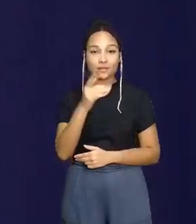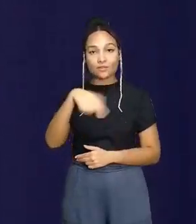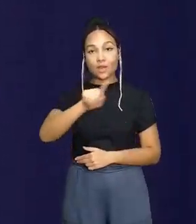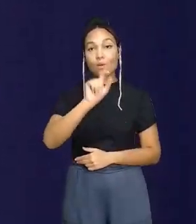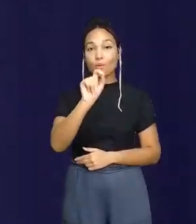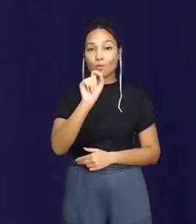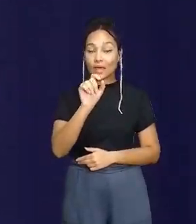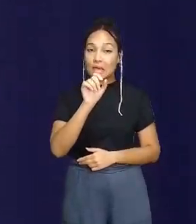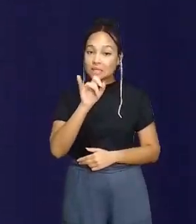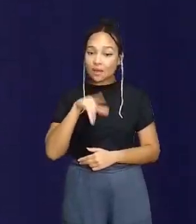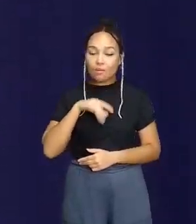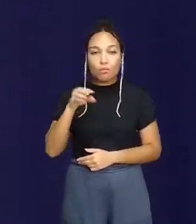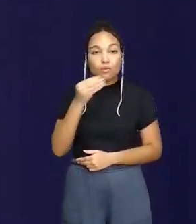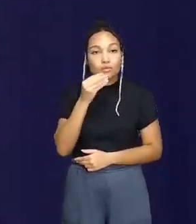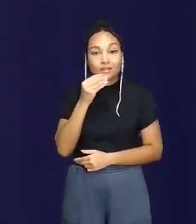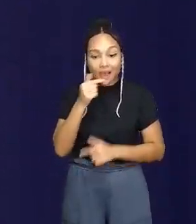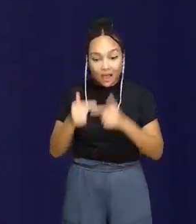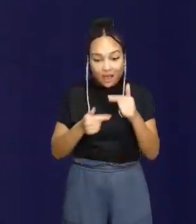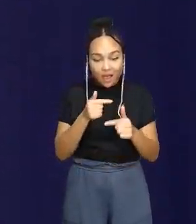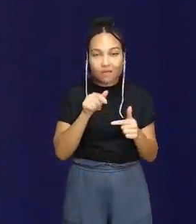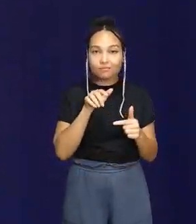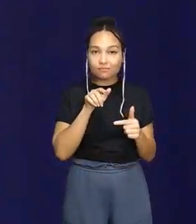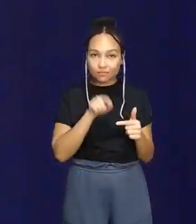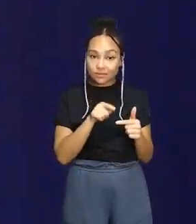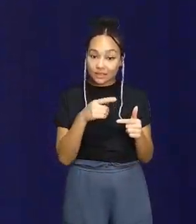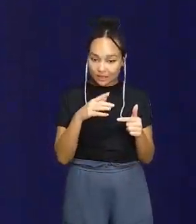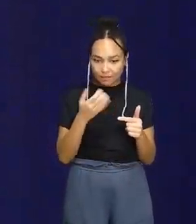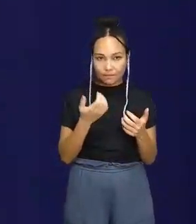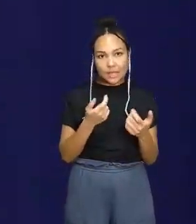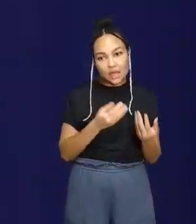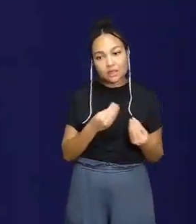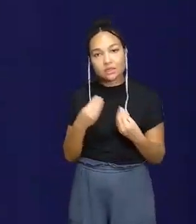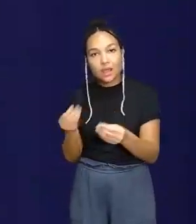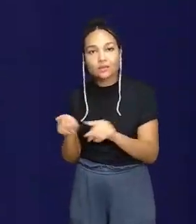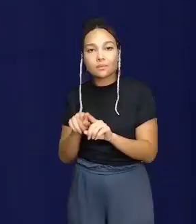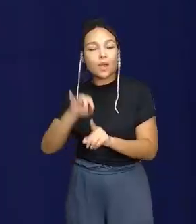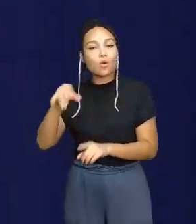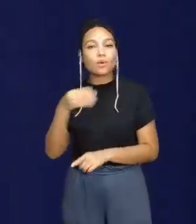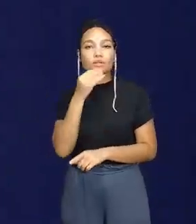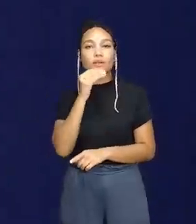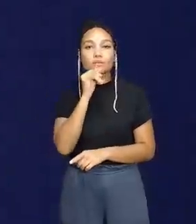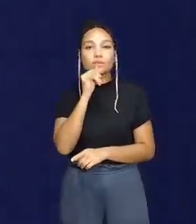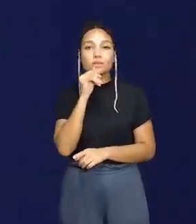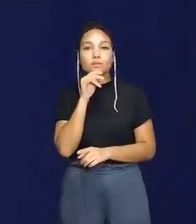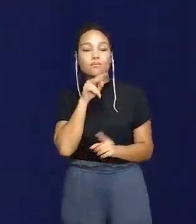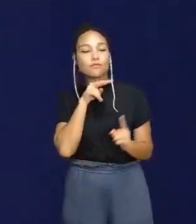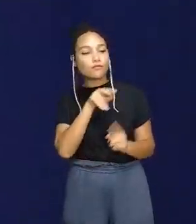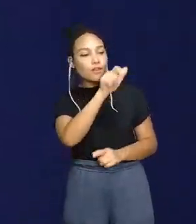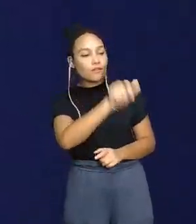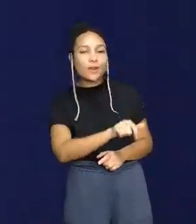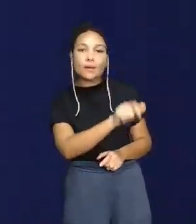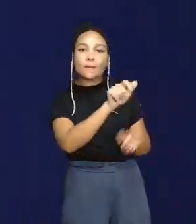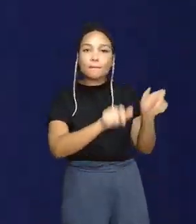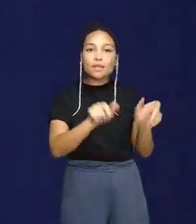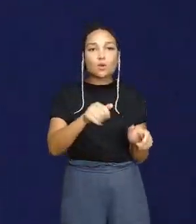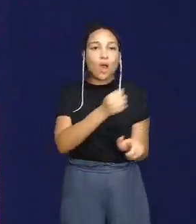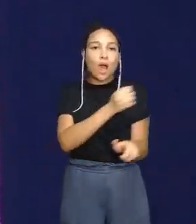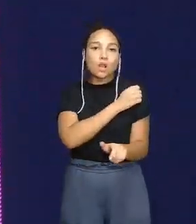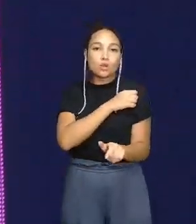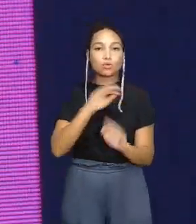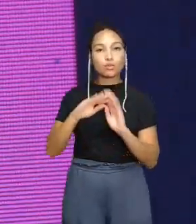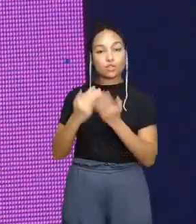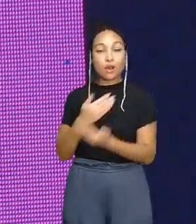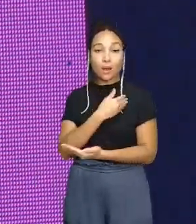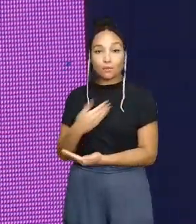uma oportunidade de trabalho para oferecer, quando tiver a oportunidade de olhar para um estudante de escola pública, vocês tenham ali um